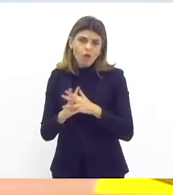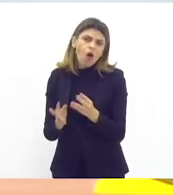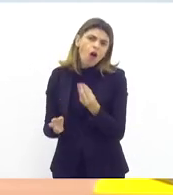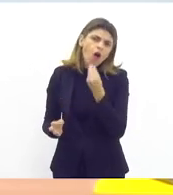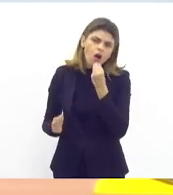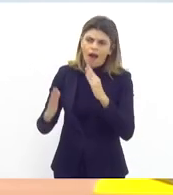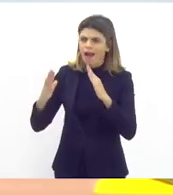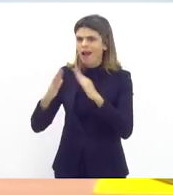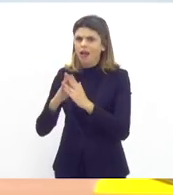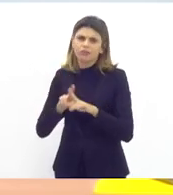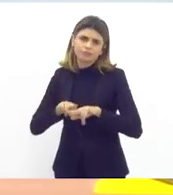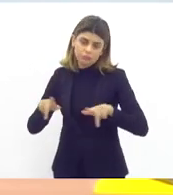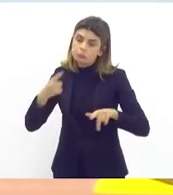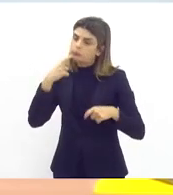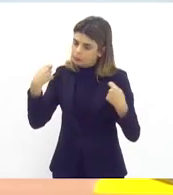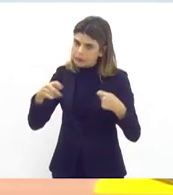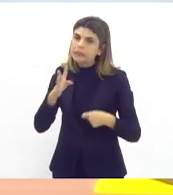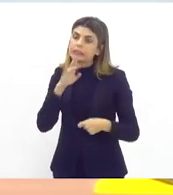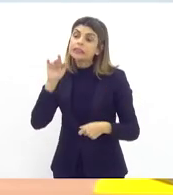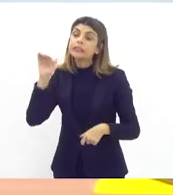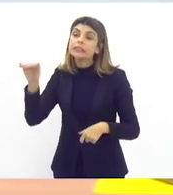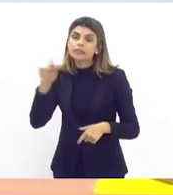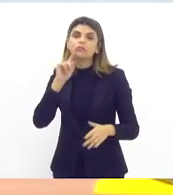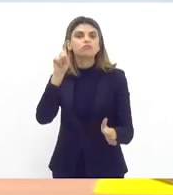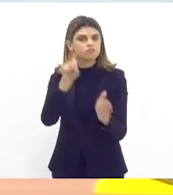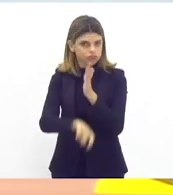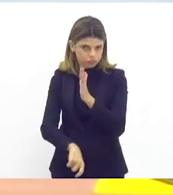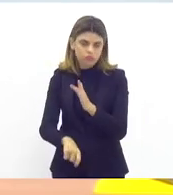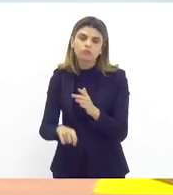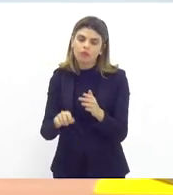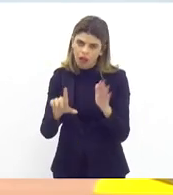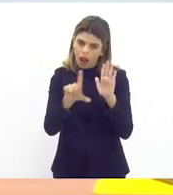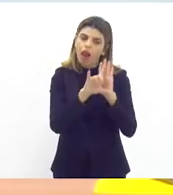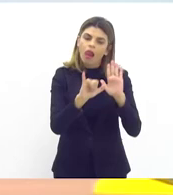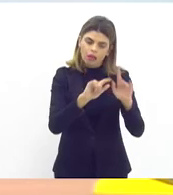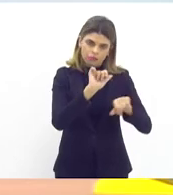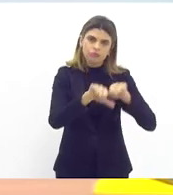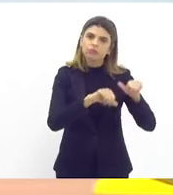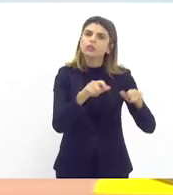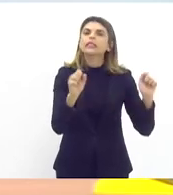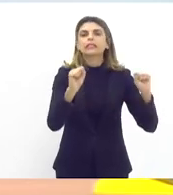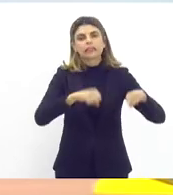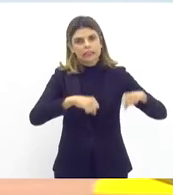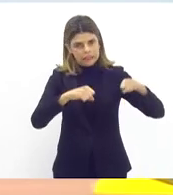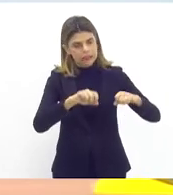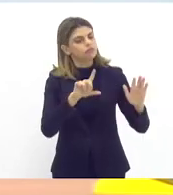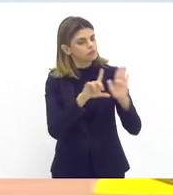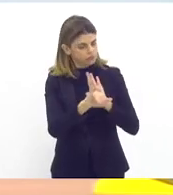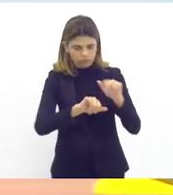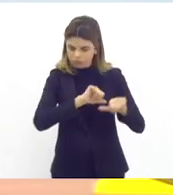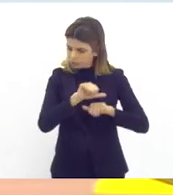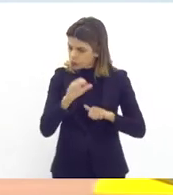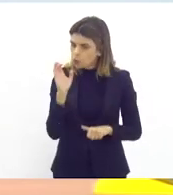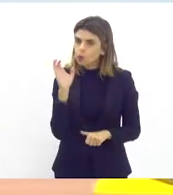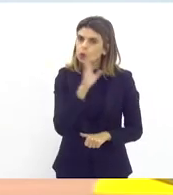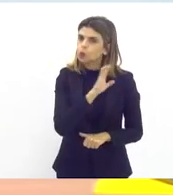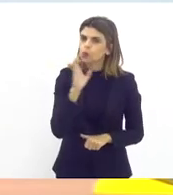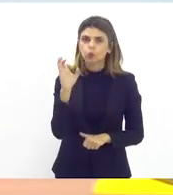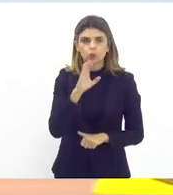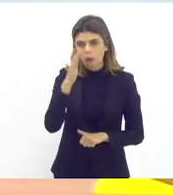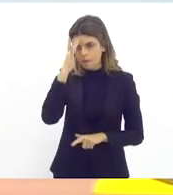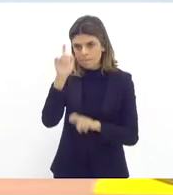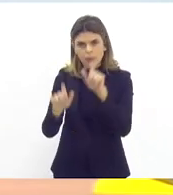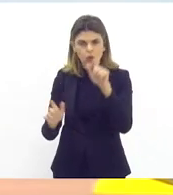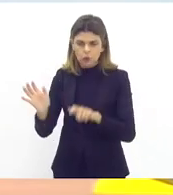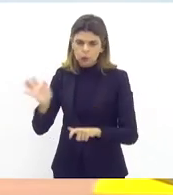tem que tributar uma das bases, tem que fechar essas brechas que existem hoje, sim, na tributação da renda de pessoas